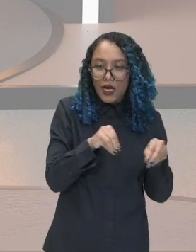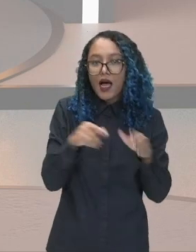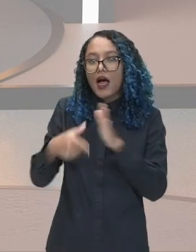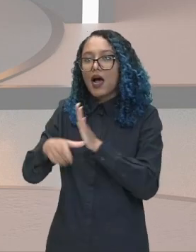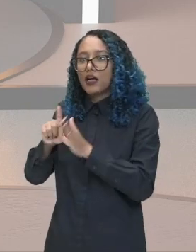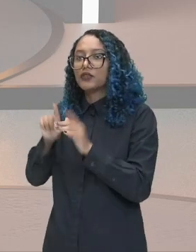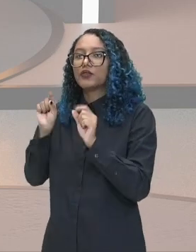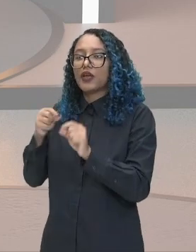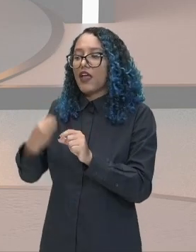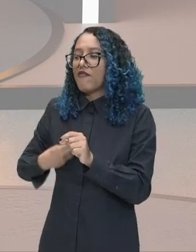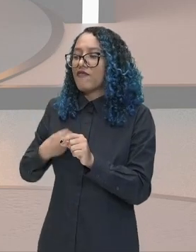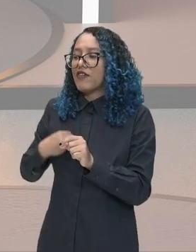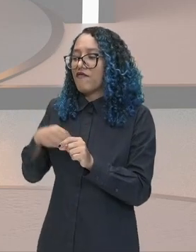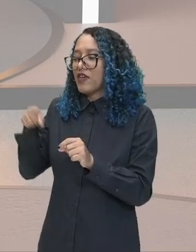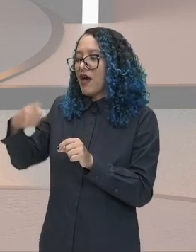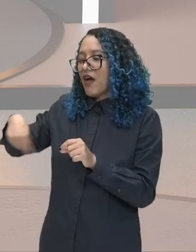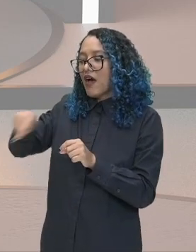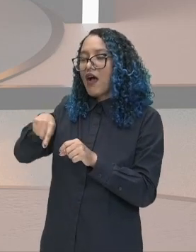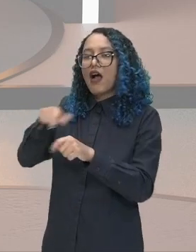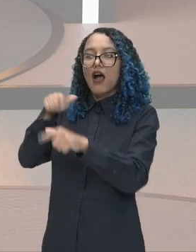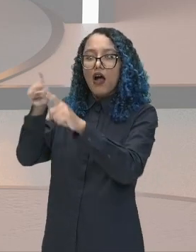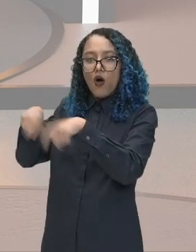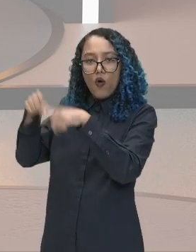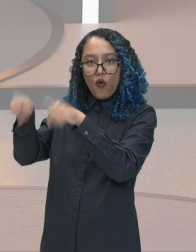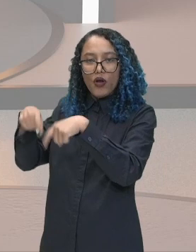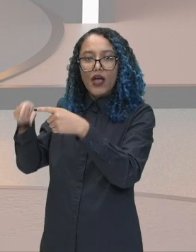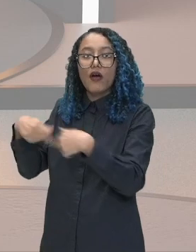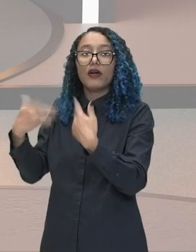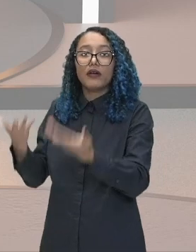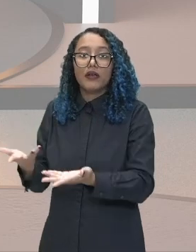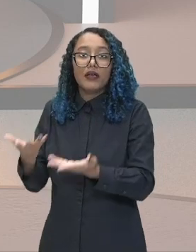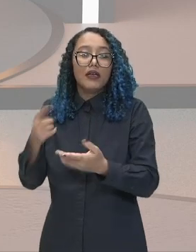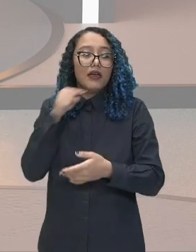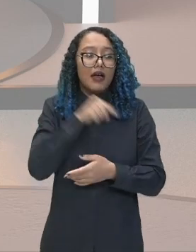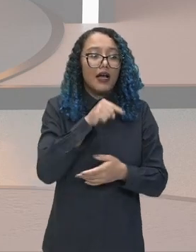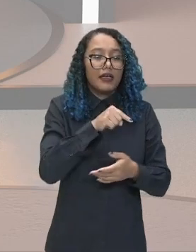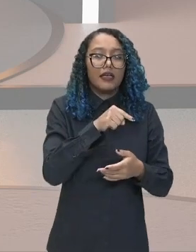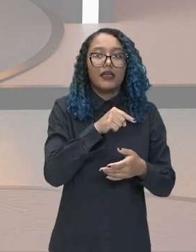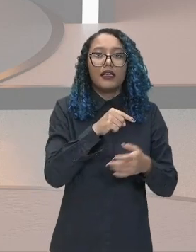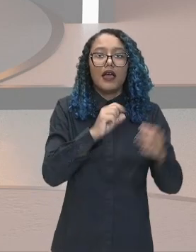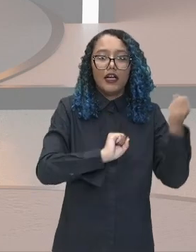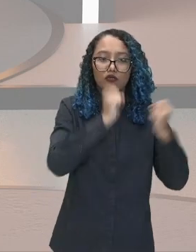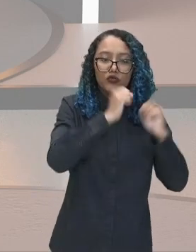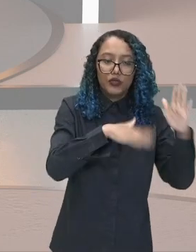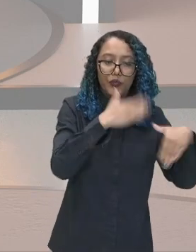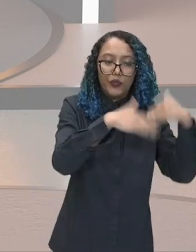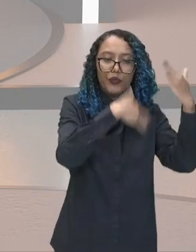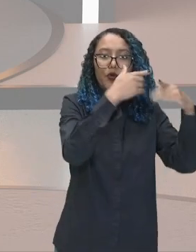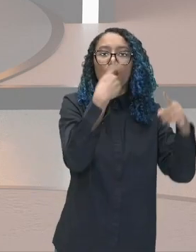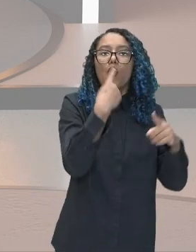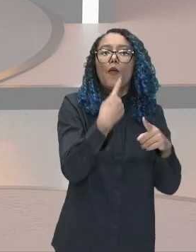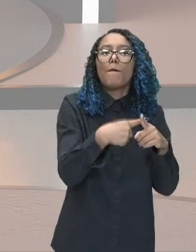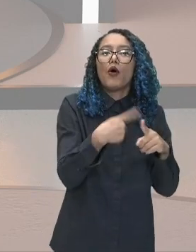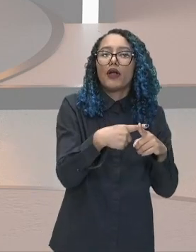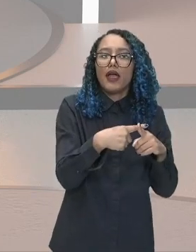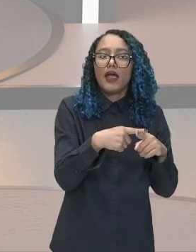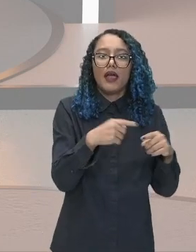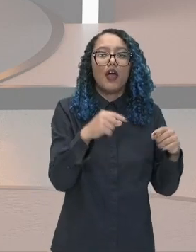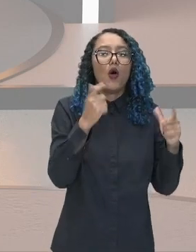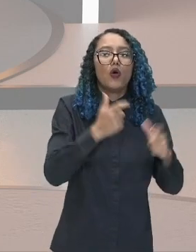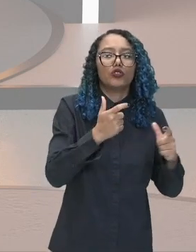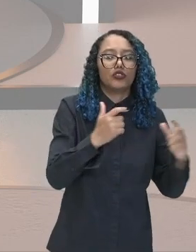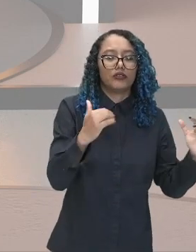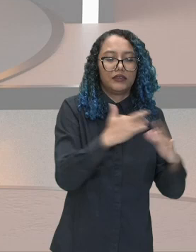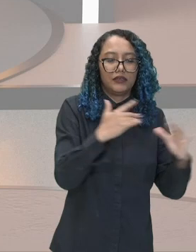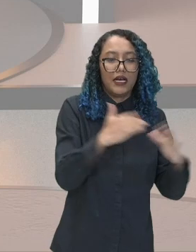era rural. Com o desenvolvimento da indústria, as cidades vão crescer, porque as fábricas vão ficar na cidade, as pessoas vêm do campo